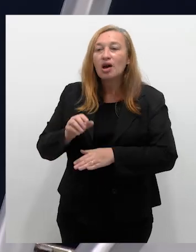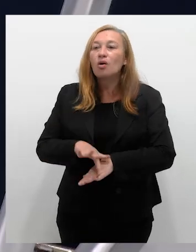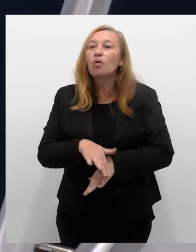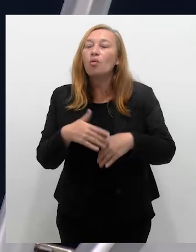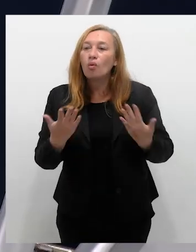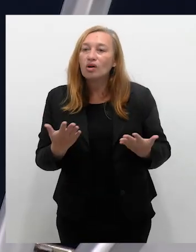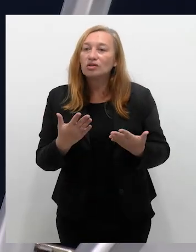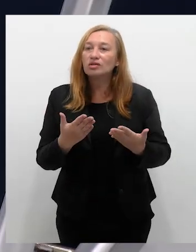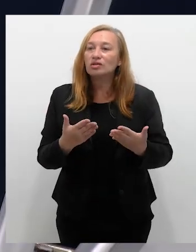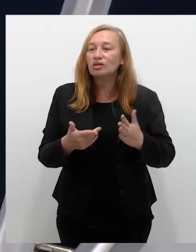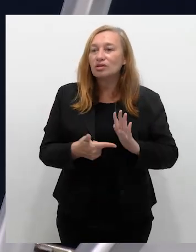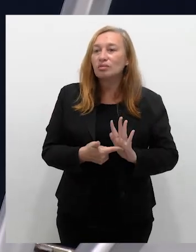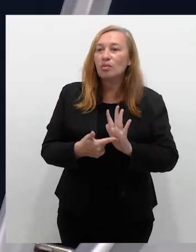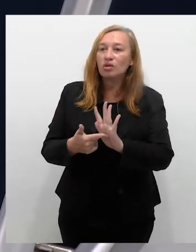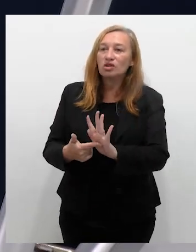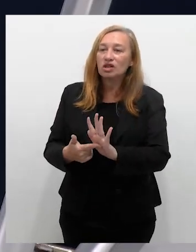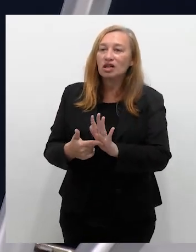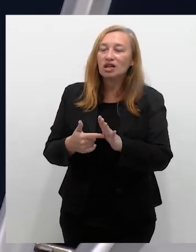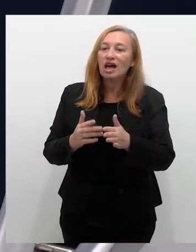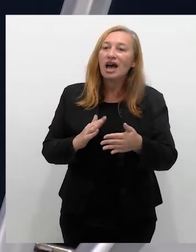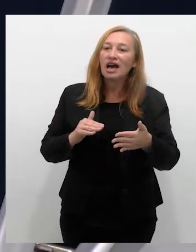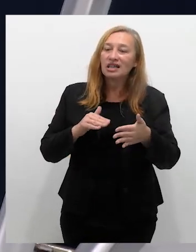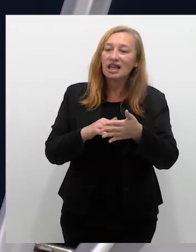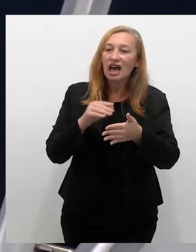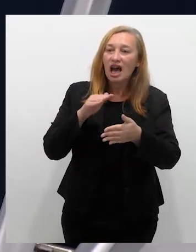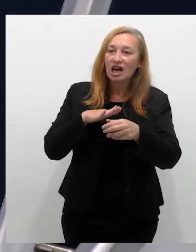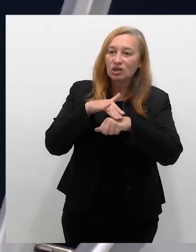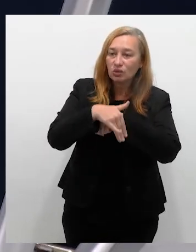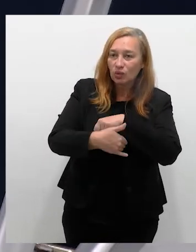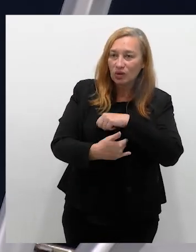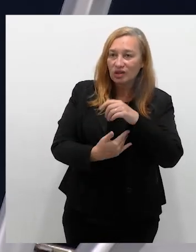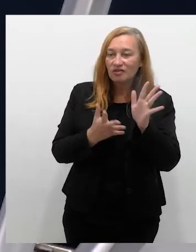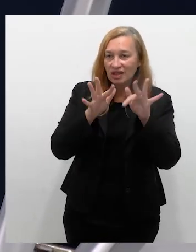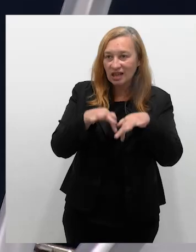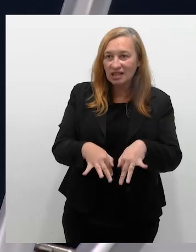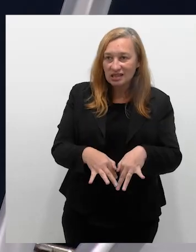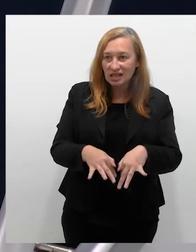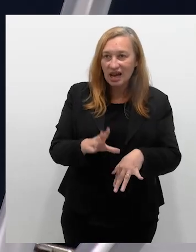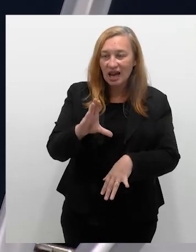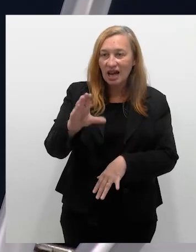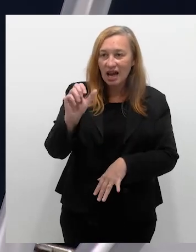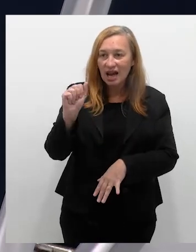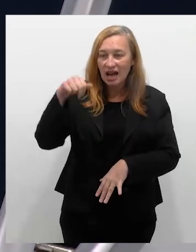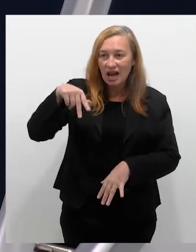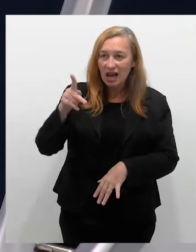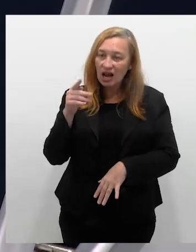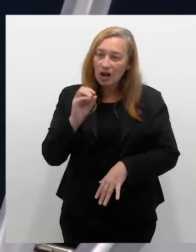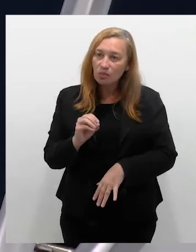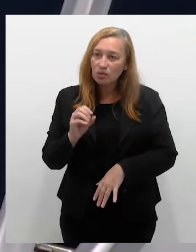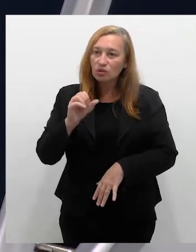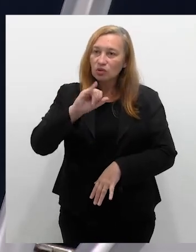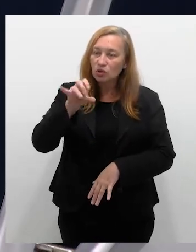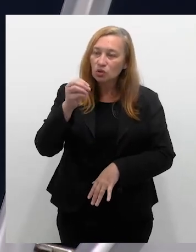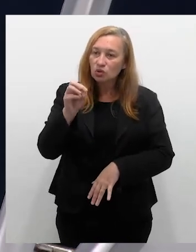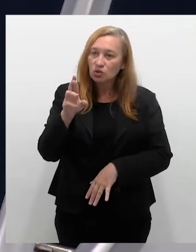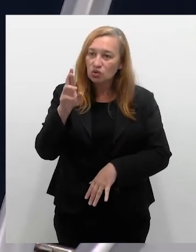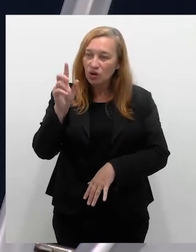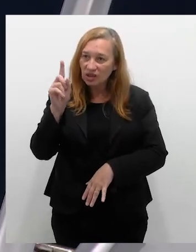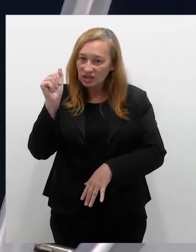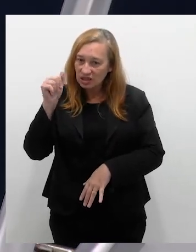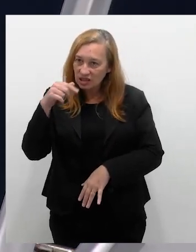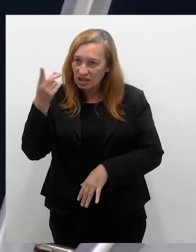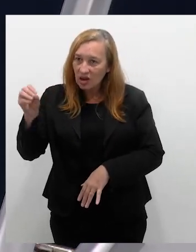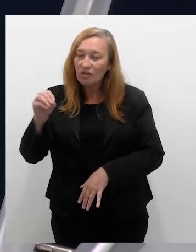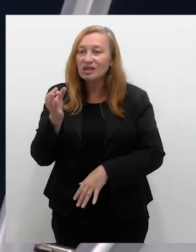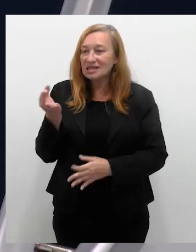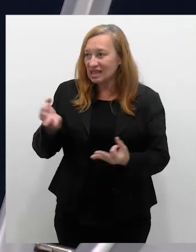Porque quando nós levamos o filme até a noite terminar para Campos do Jordão, uma das coisas que eu tinha certeza